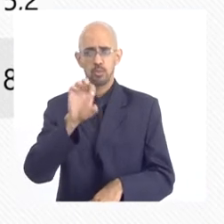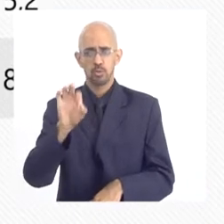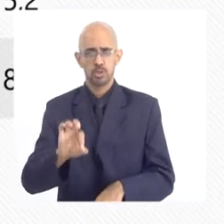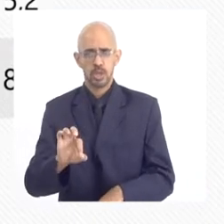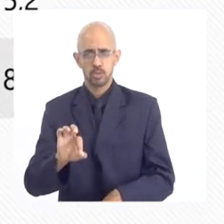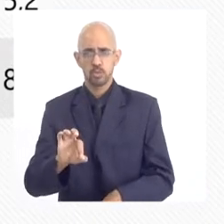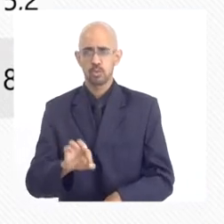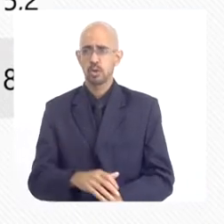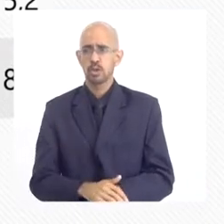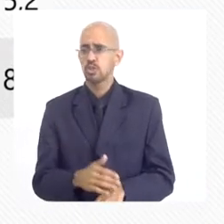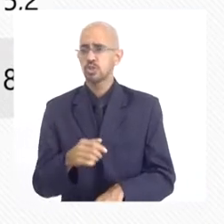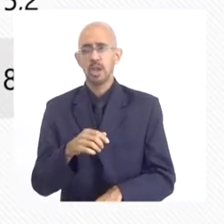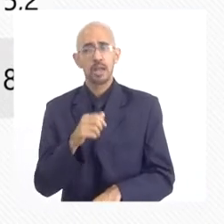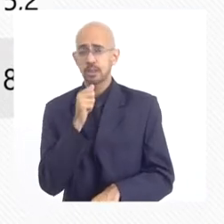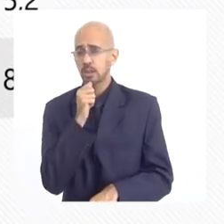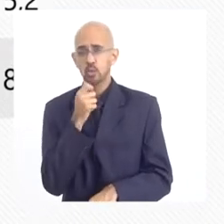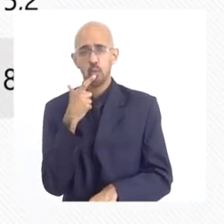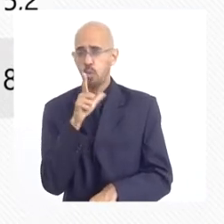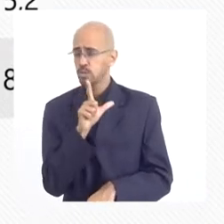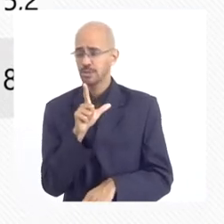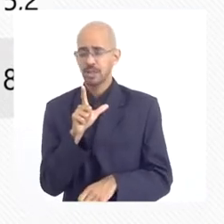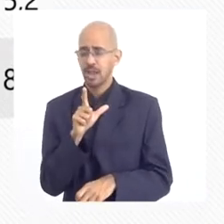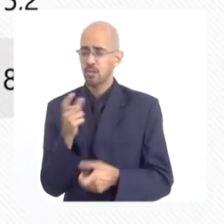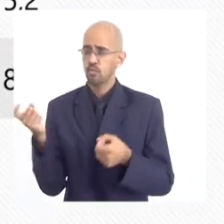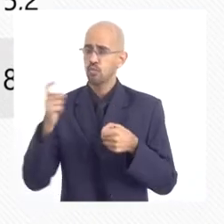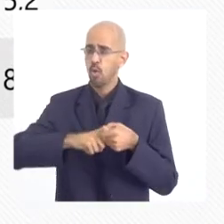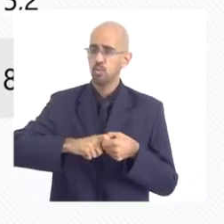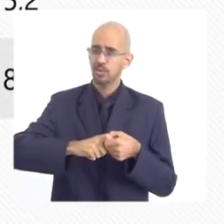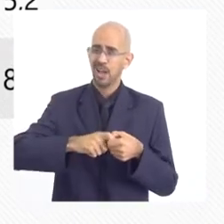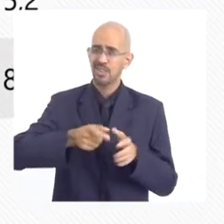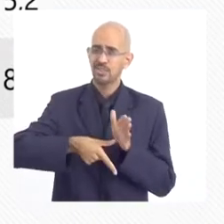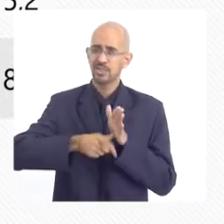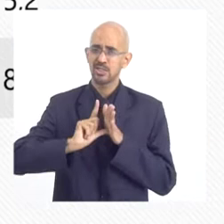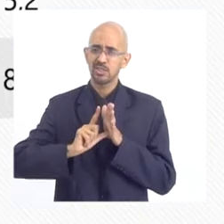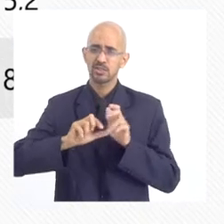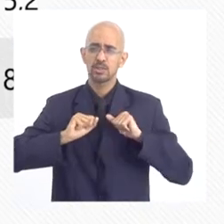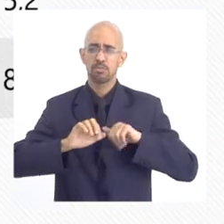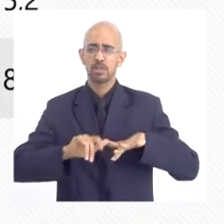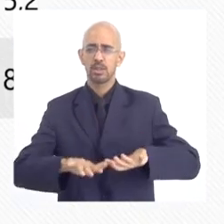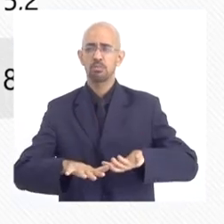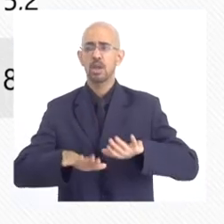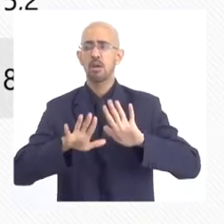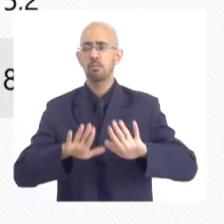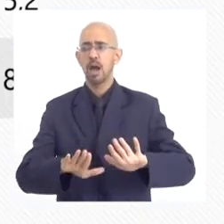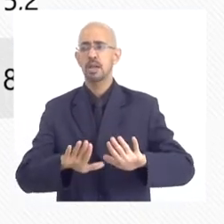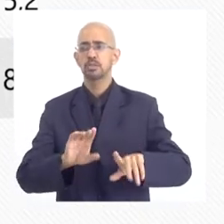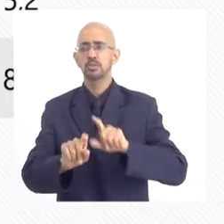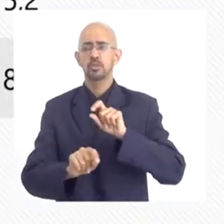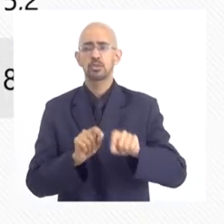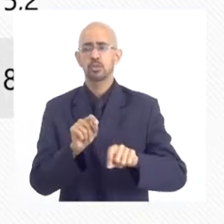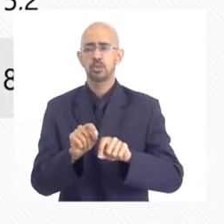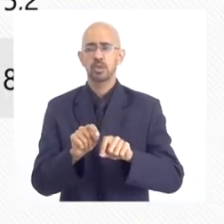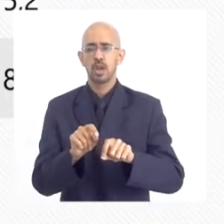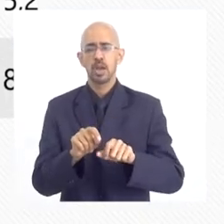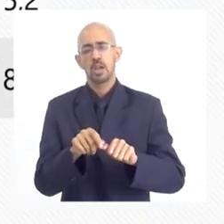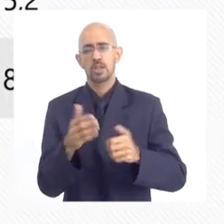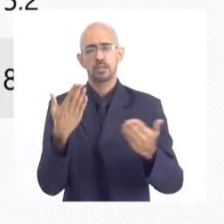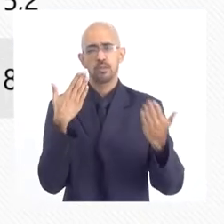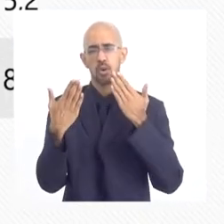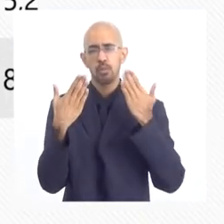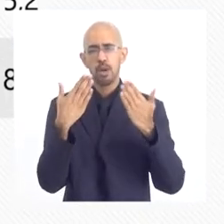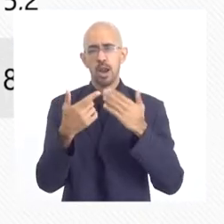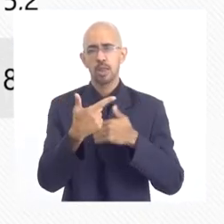A gente não consegue ainda retomar o patamar antes da pandemia, mas em função relativa a